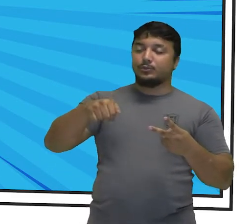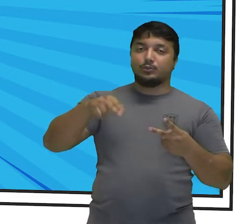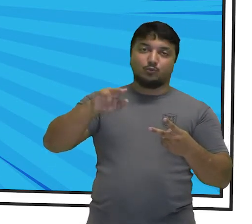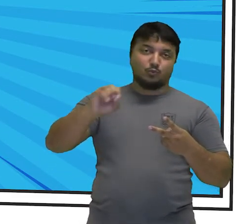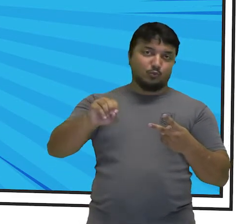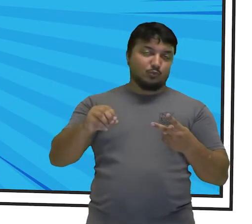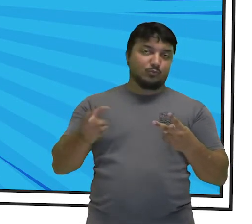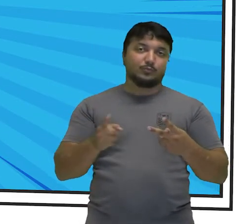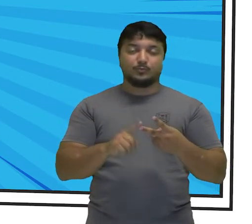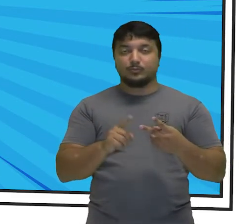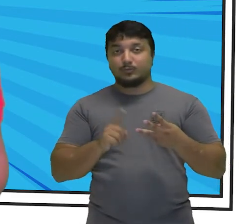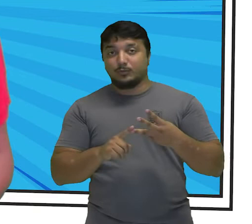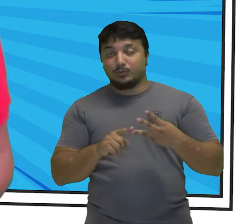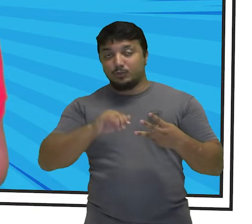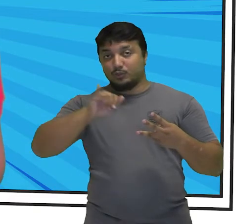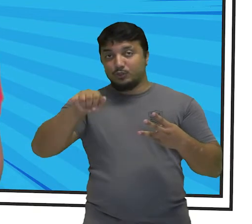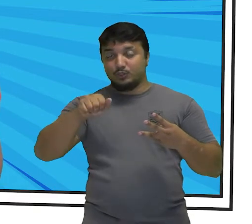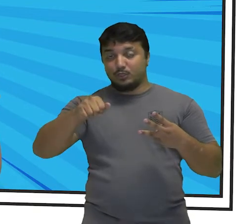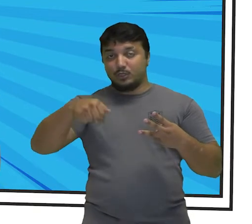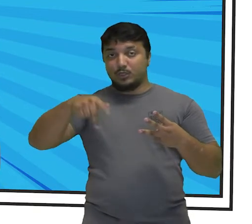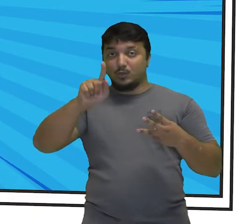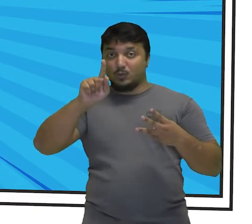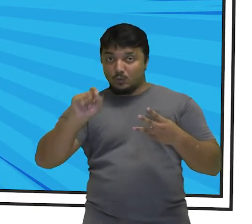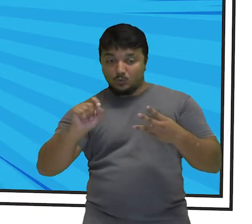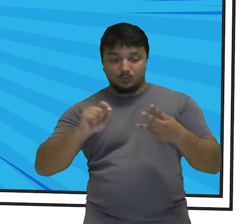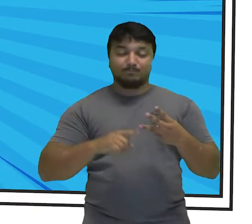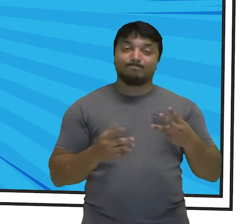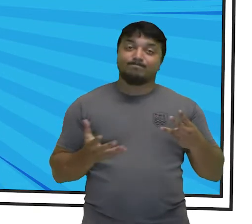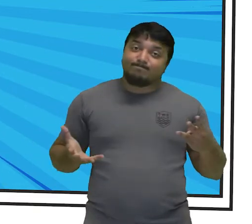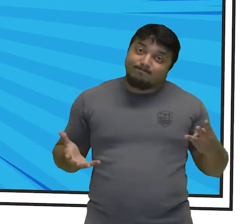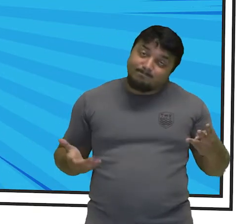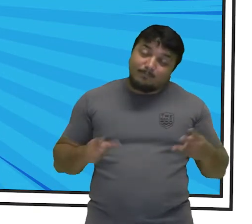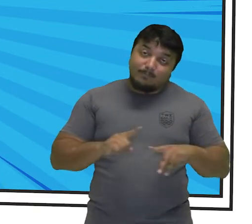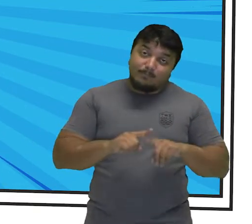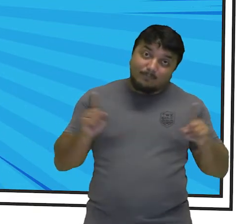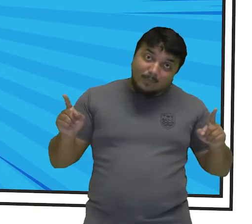Jânio, como o João Goulart. Só